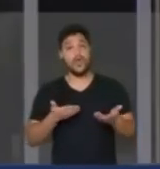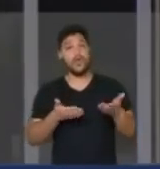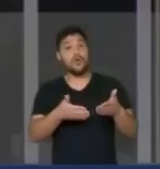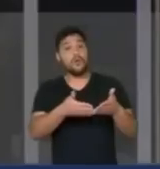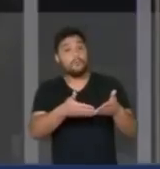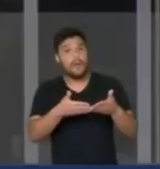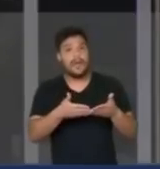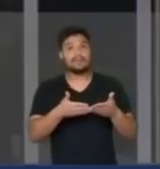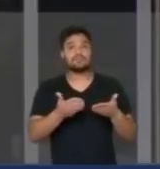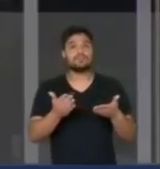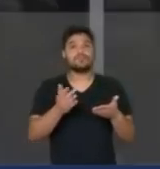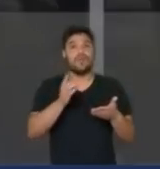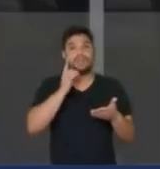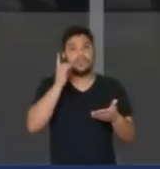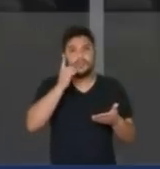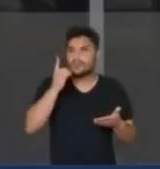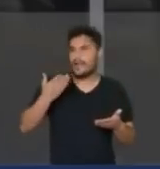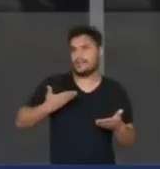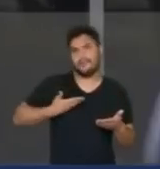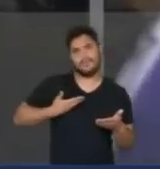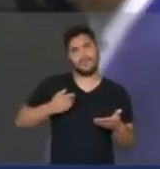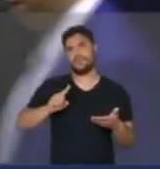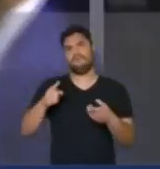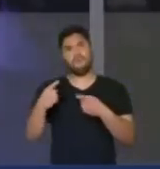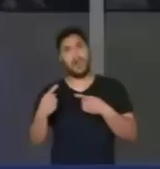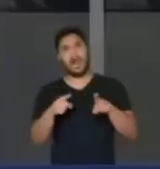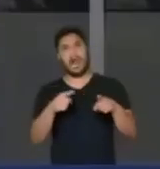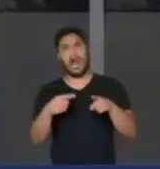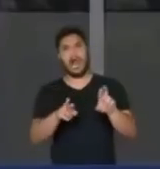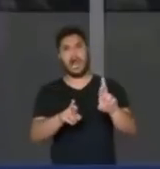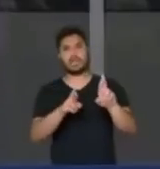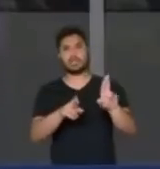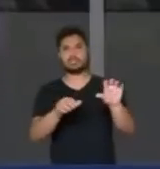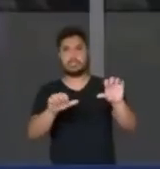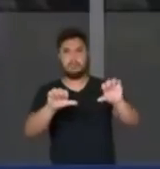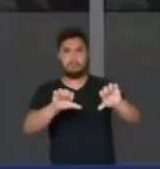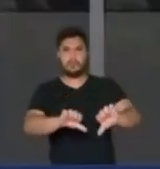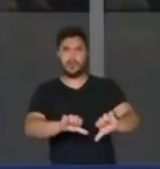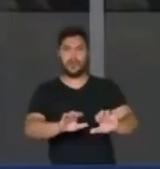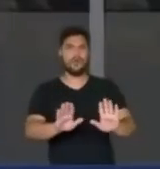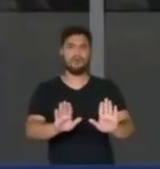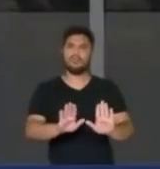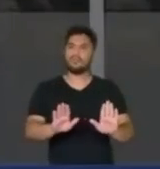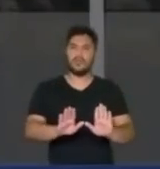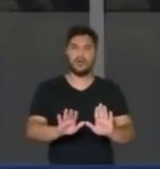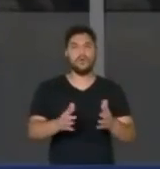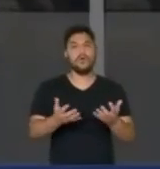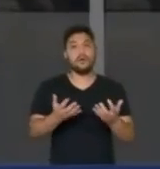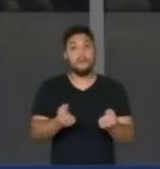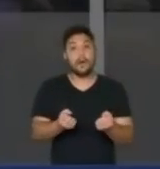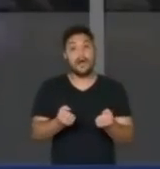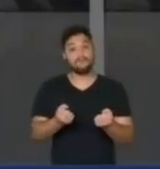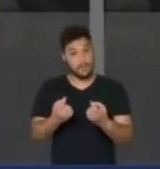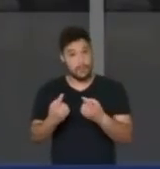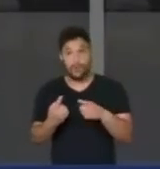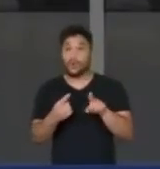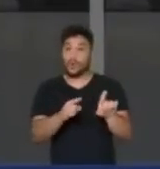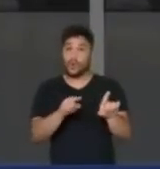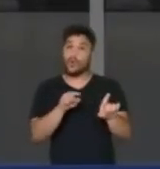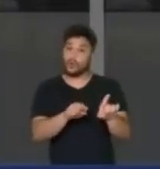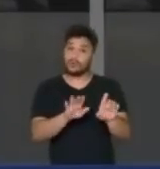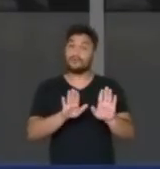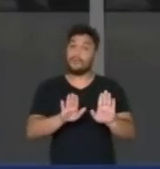a não fazerem a oposição do quanto pior melhor mas uma oposição propositiva